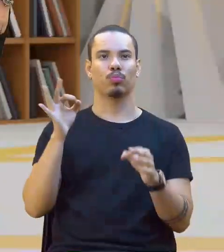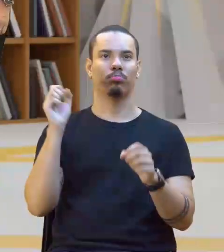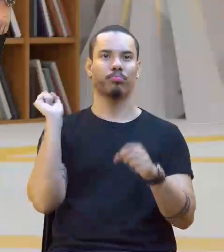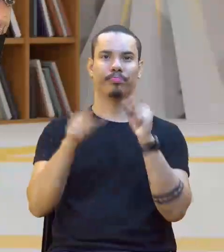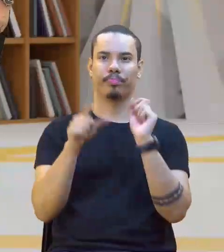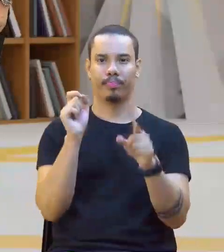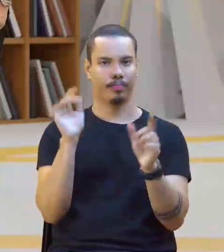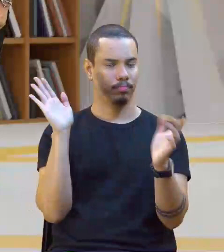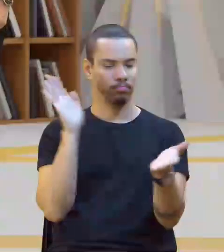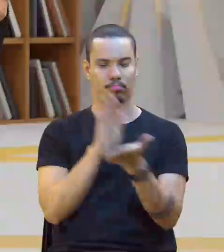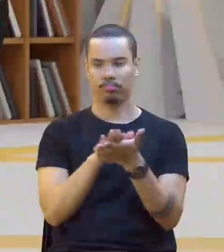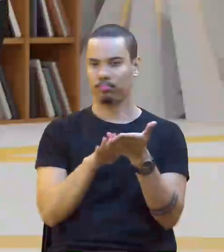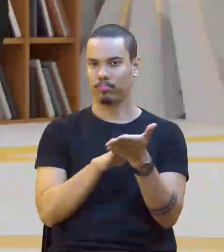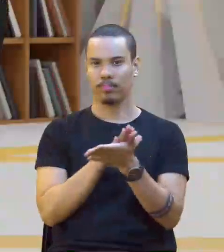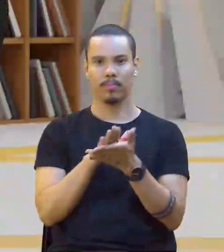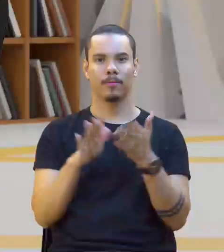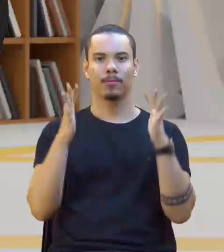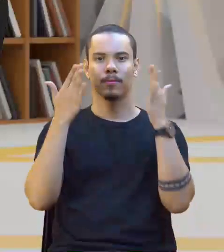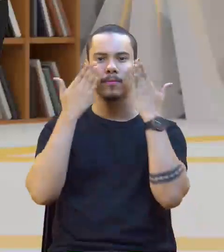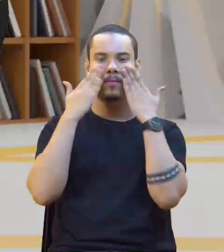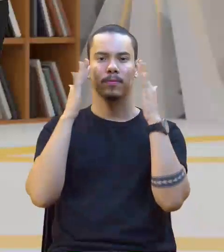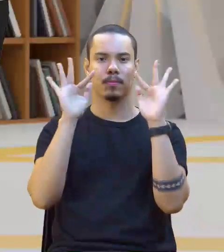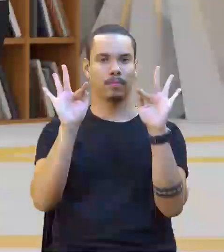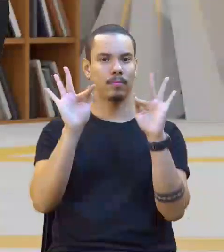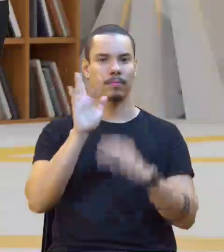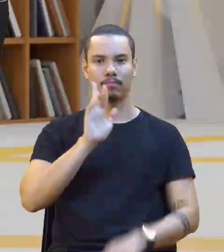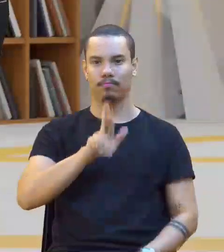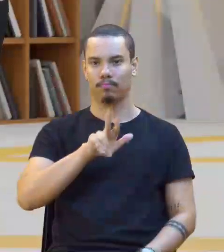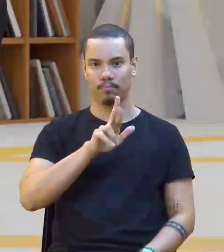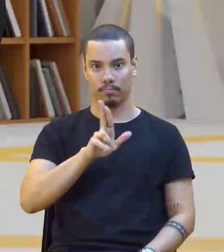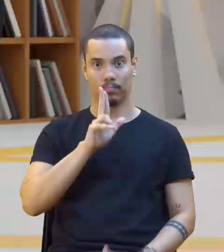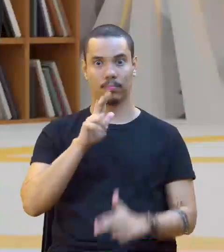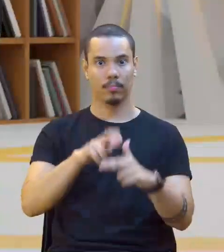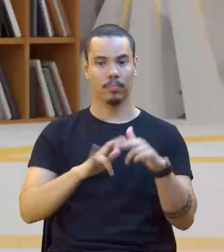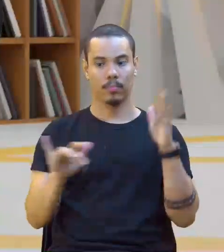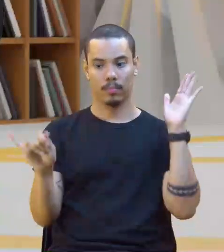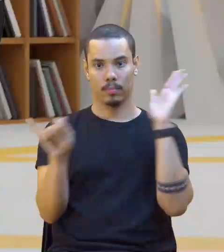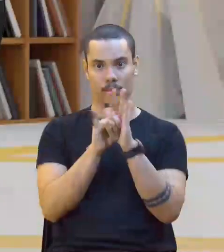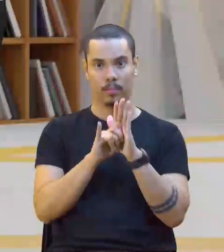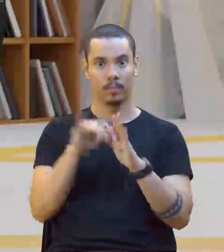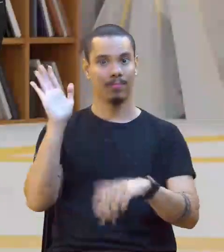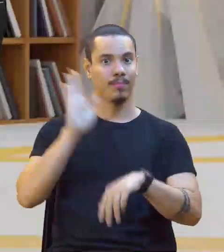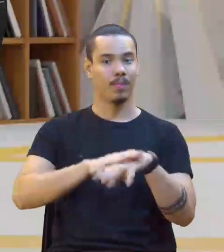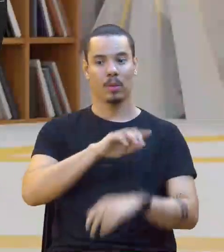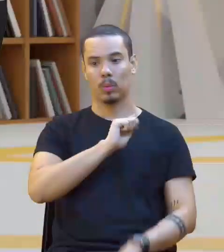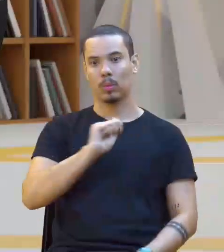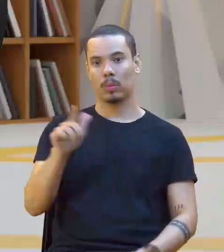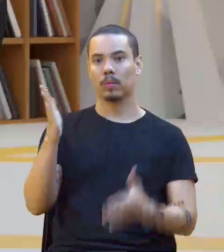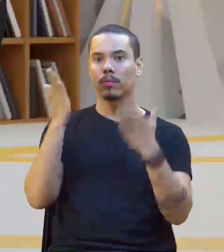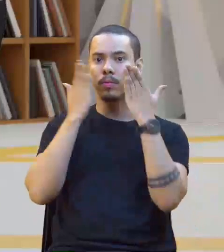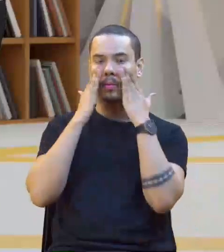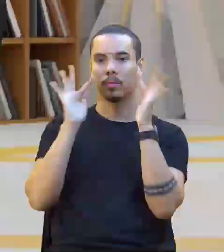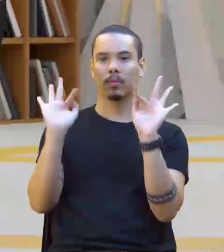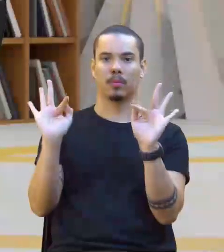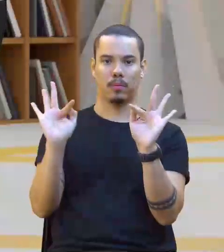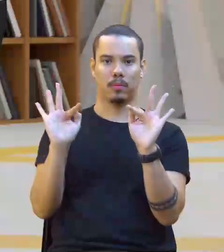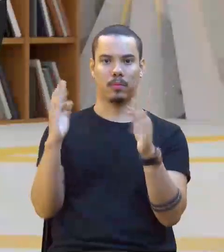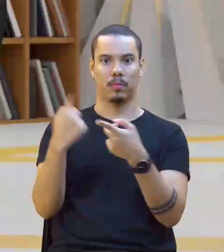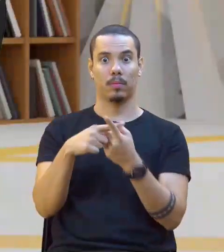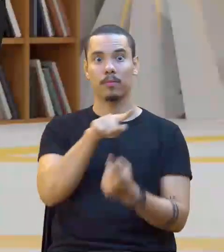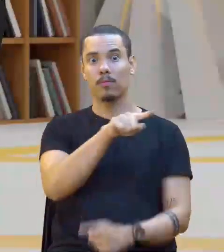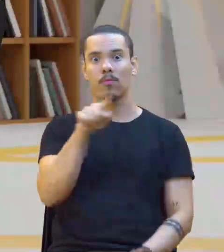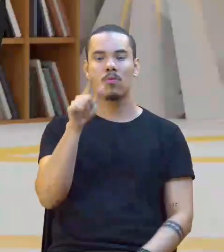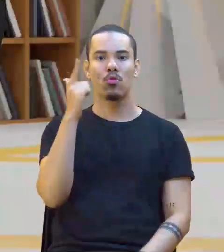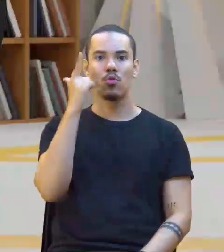Os fenótipos, né? Então, a identidade, ela está para além dos fenótipos. Ela está para além do que vocês conseguem enxergar